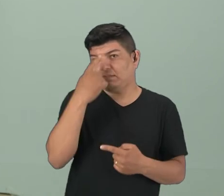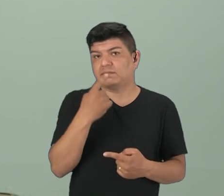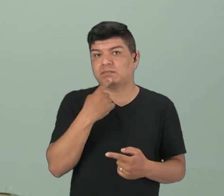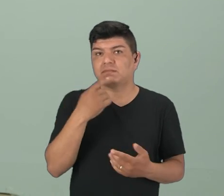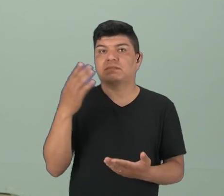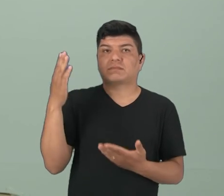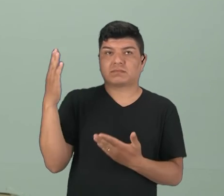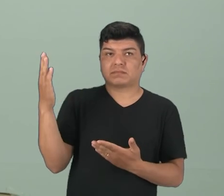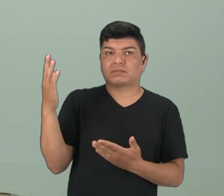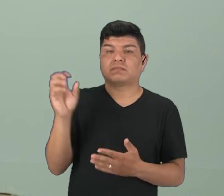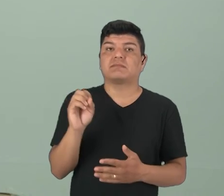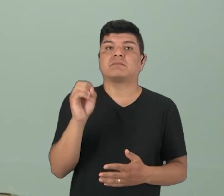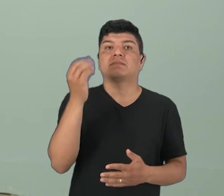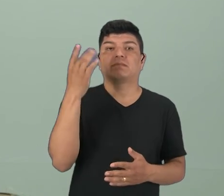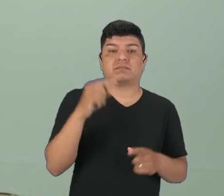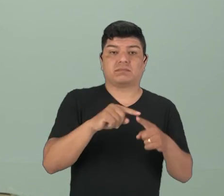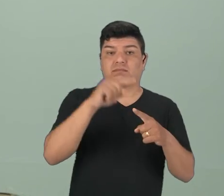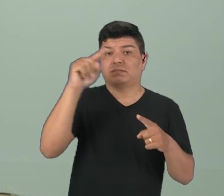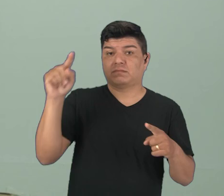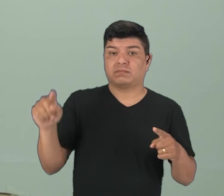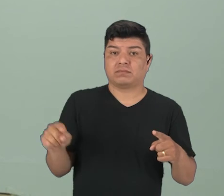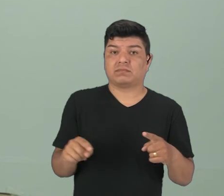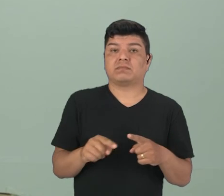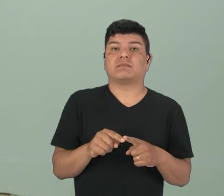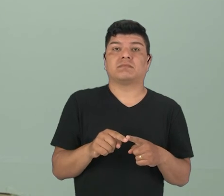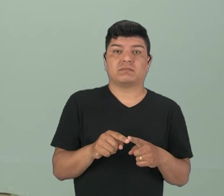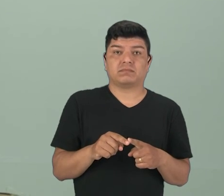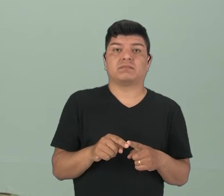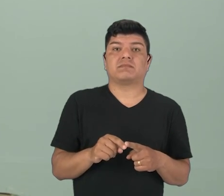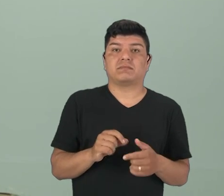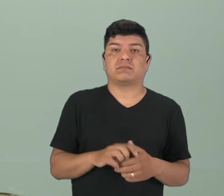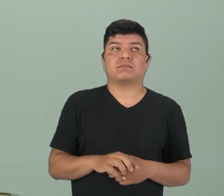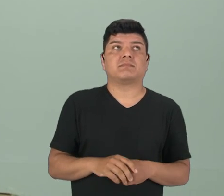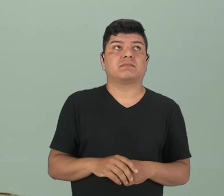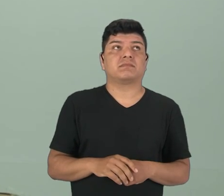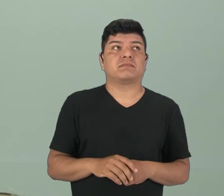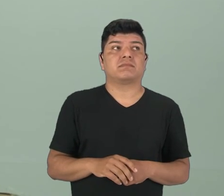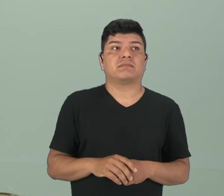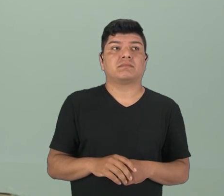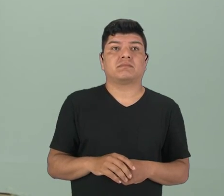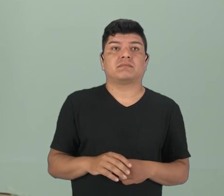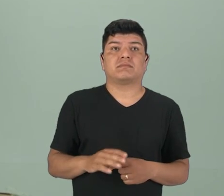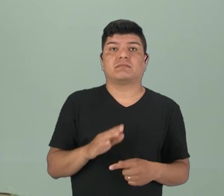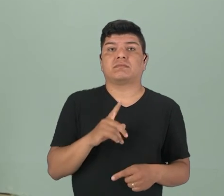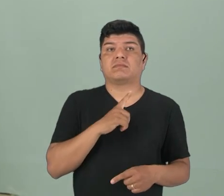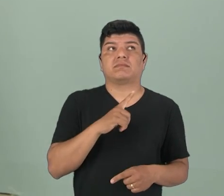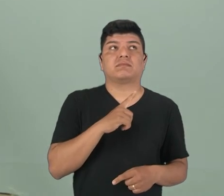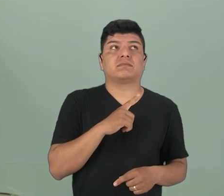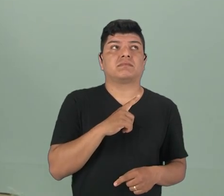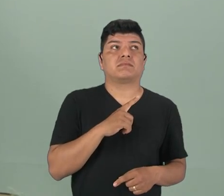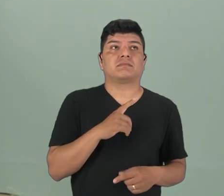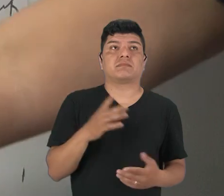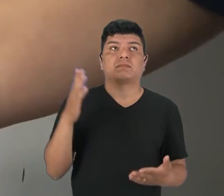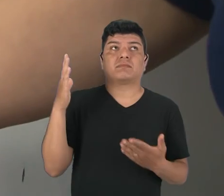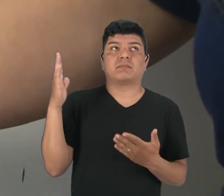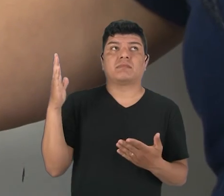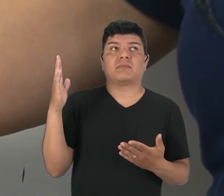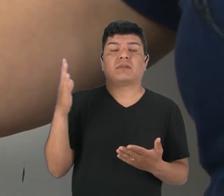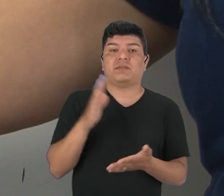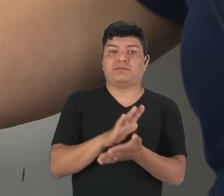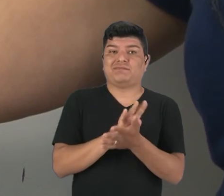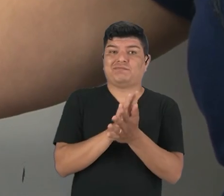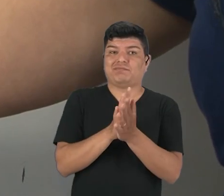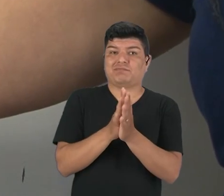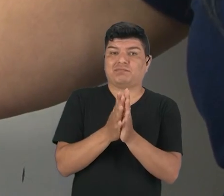ó, acontece o ciclo que a gente fala, ó. Esses decompositores, eles se decompõem